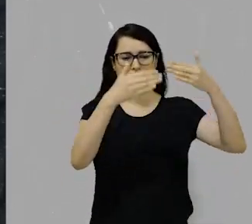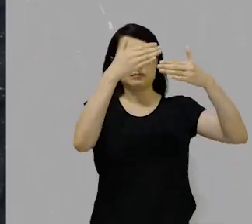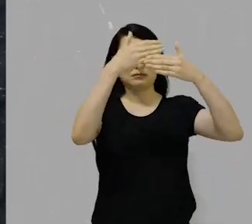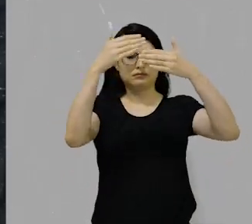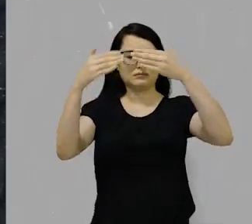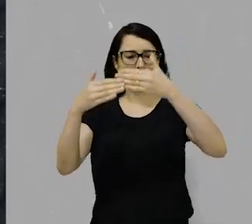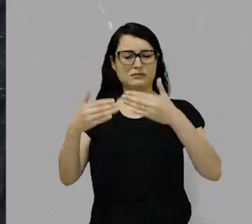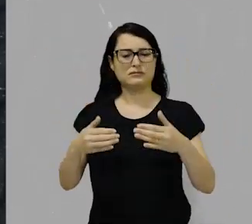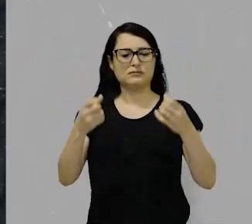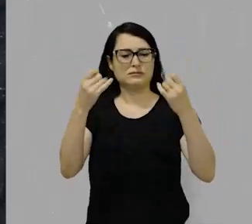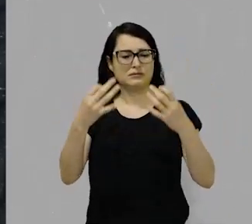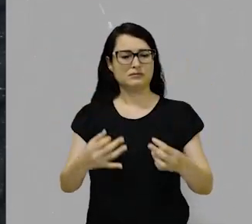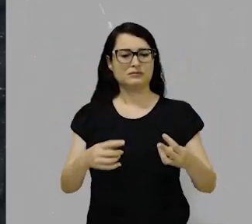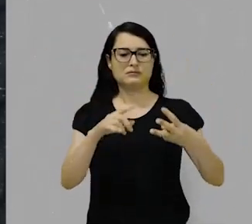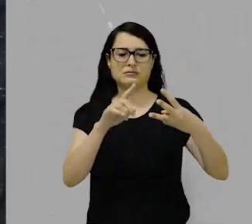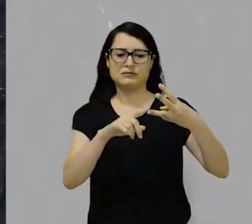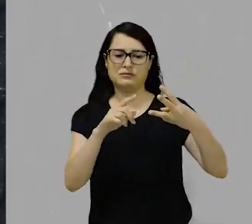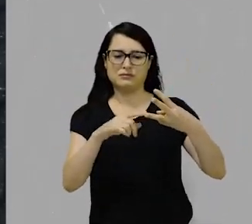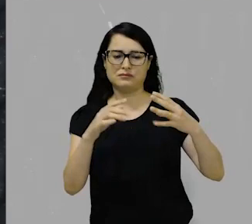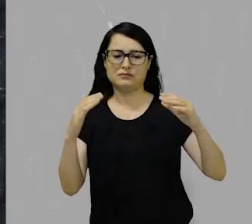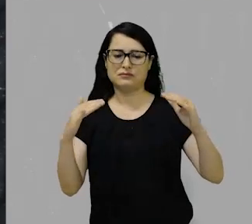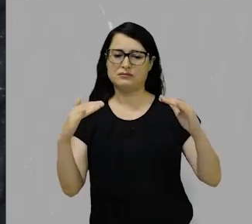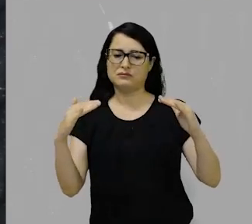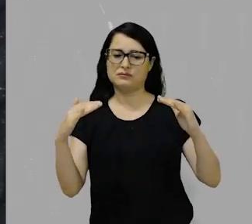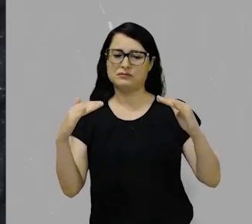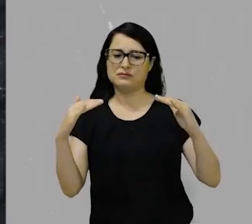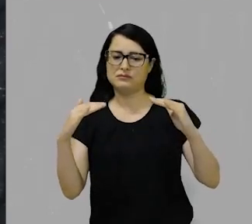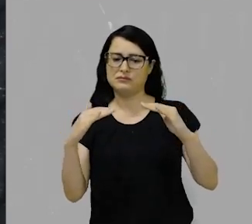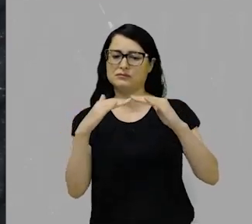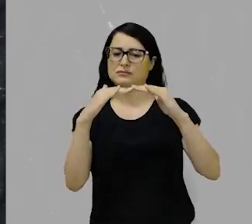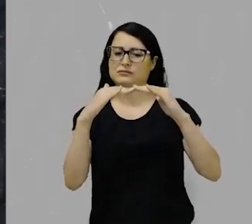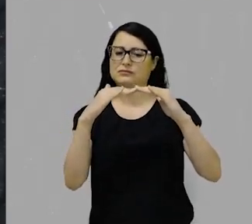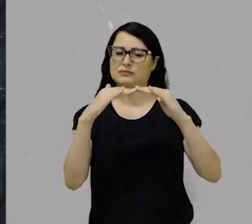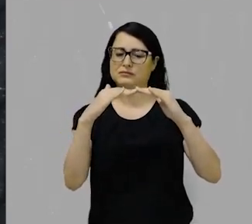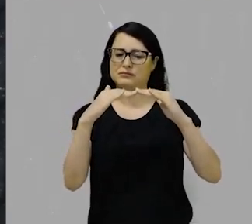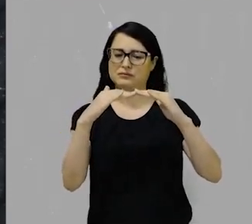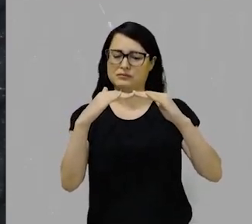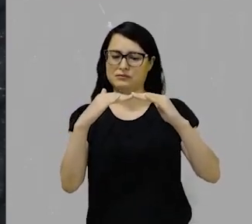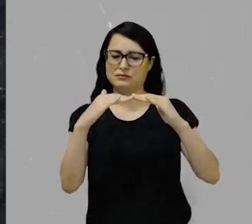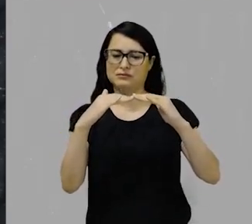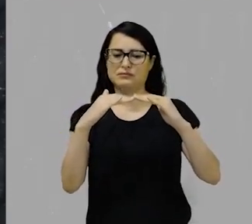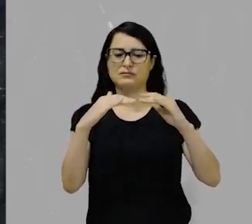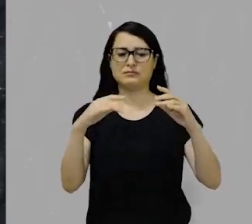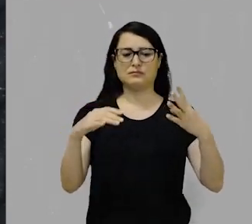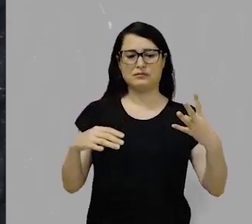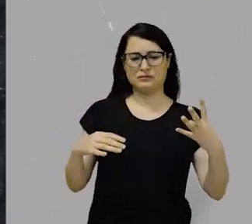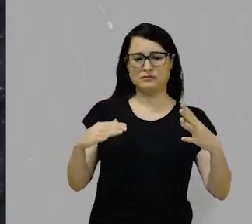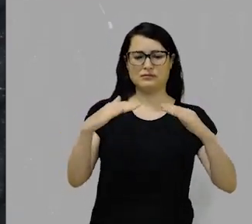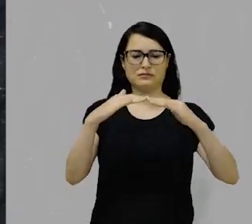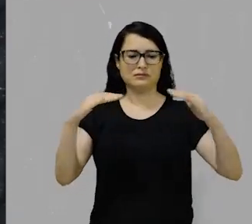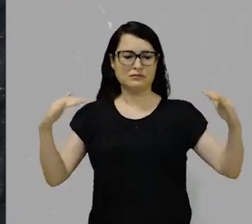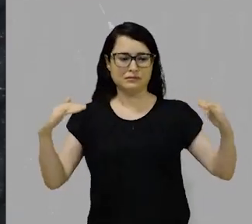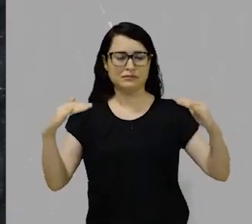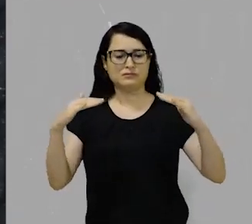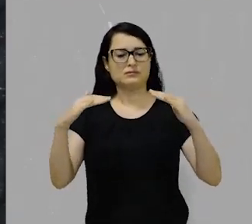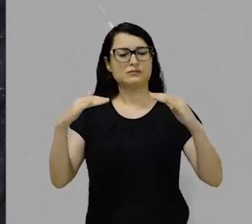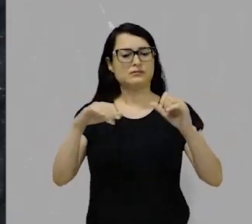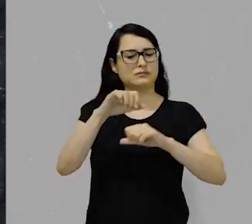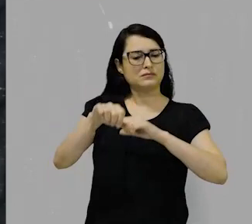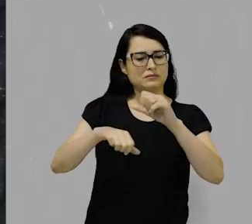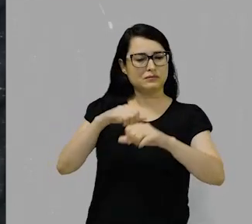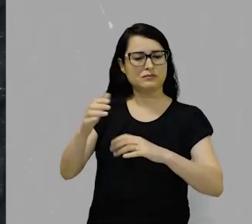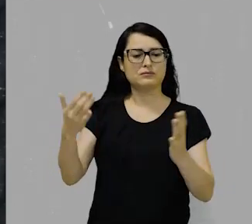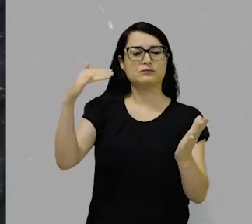pouquinho sobre os respectivos limites dessas placas, né? Limites convergentes, divergentes, transformantes. E